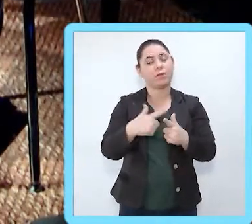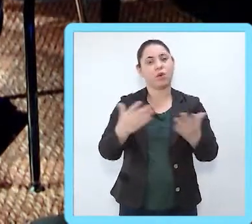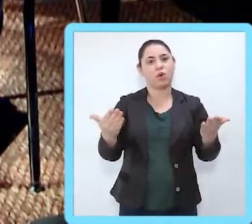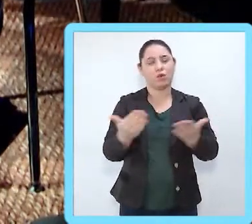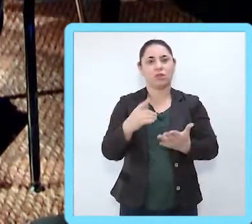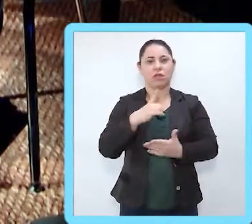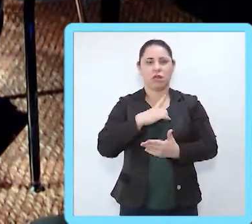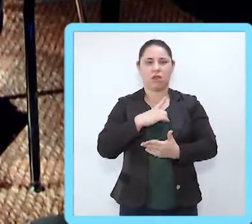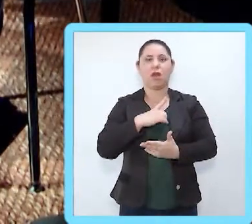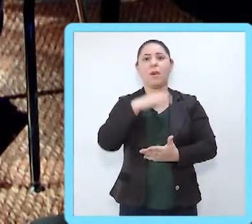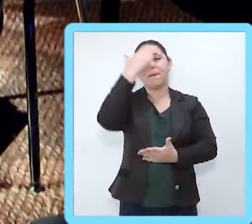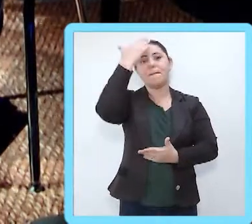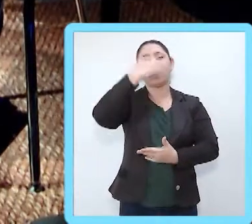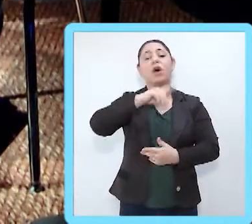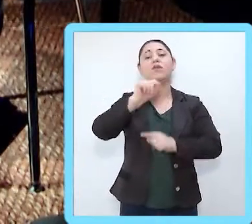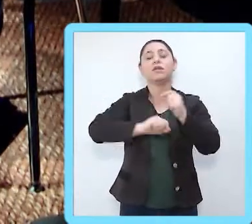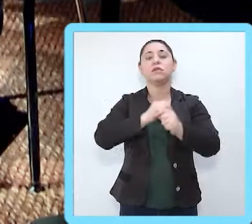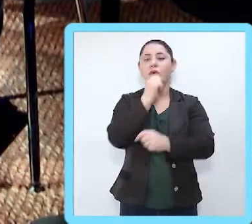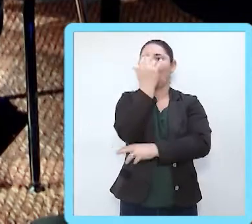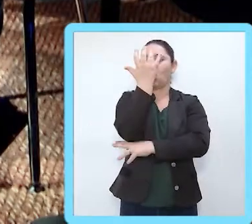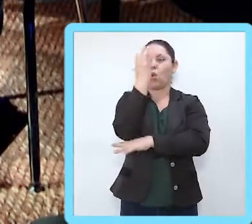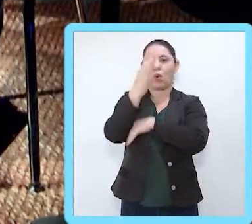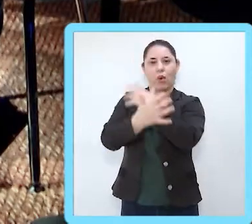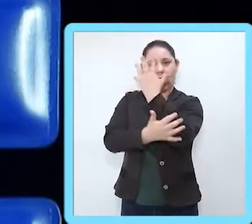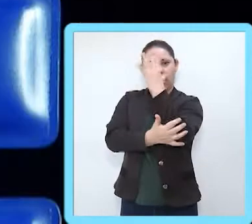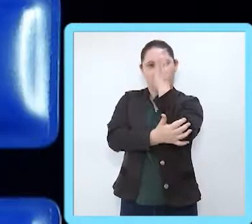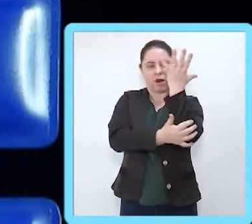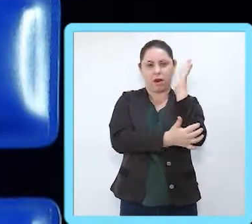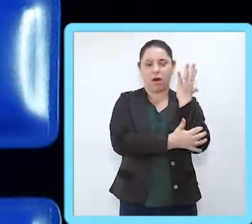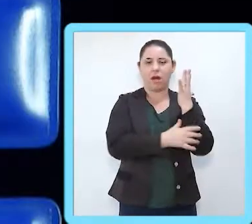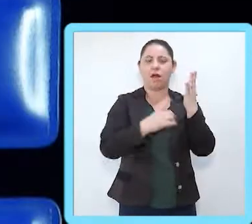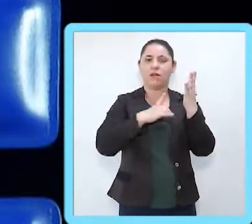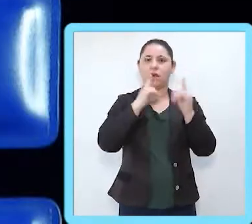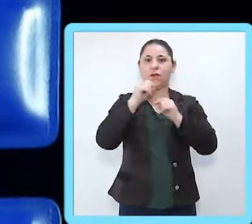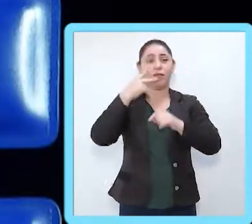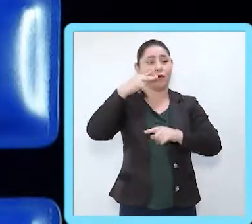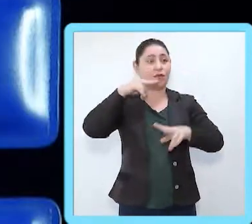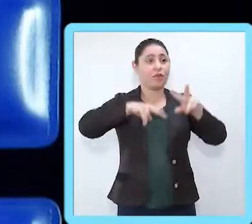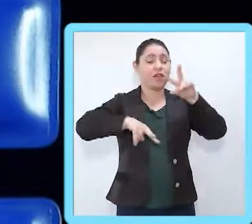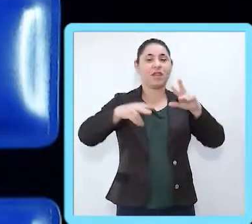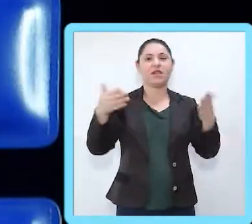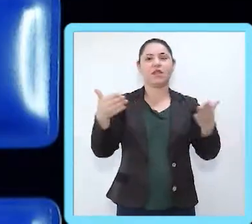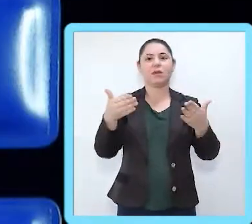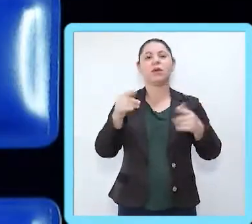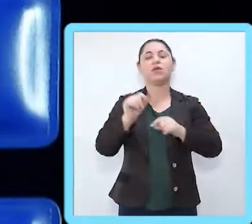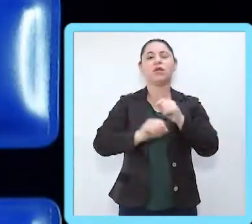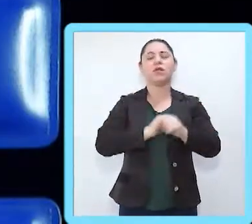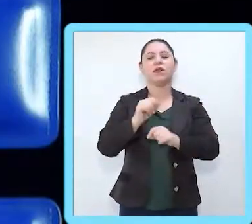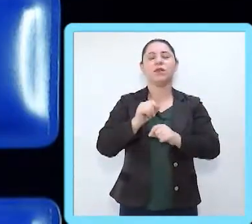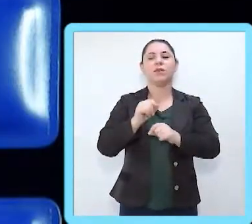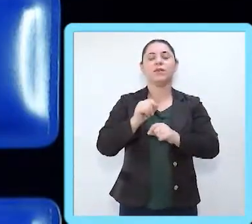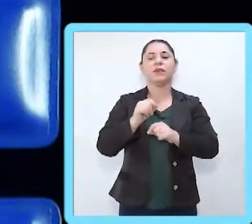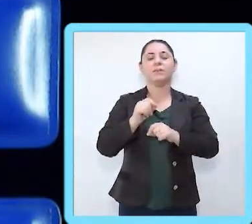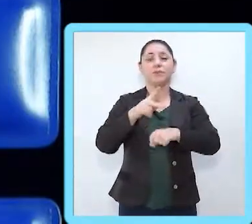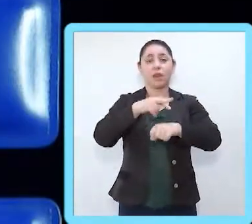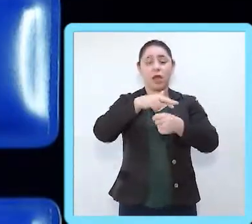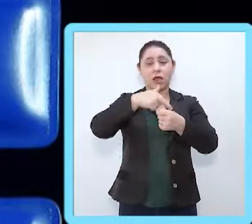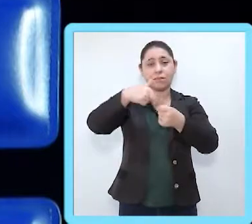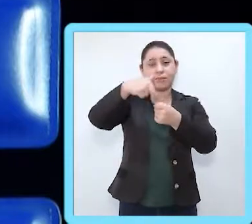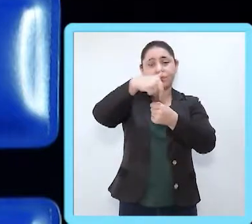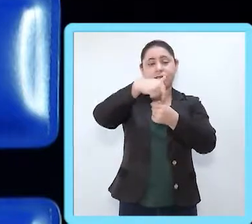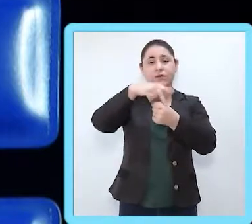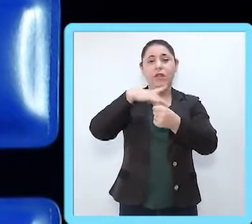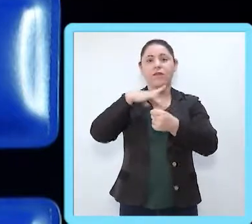na verdade, hoje está comprovado em relação ao meio ambiente, né? E basta ver também, né? Agora, a Ribas do Rio Pardo vai receber uma